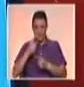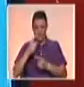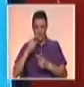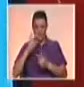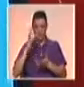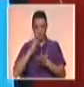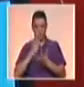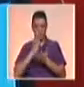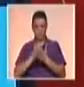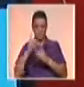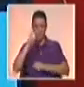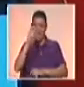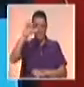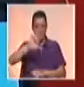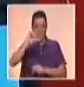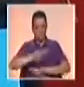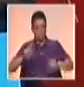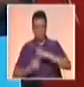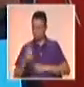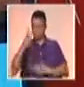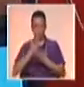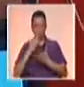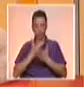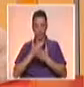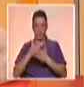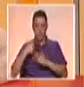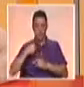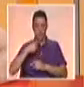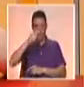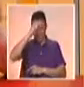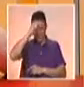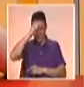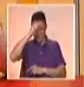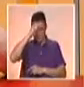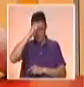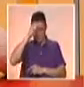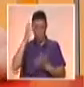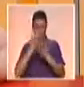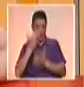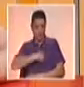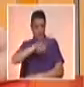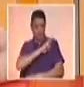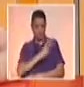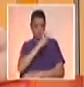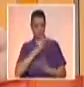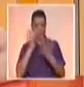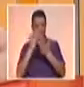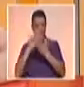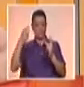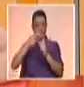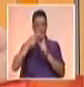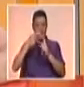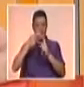trata apenas de equipamento. Eu, sendo supervisora de estágios da ESEC, conheço várias escolas de referência no país e há realidades